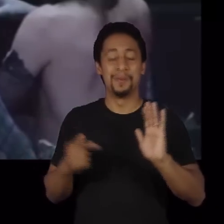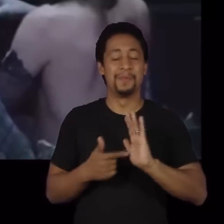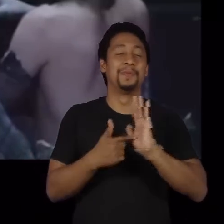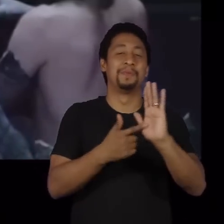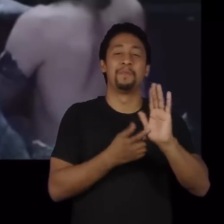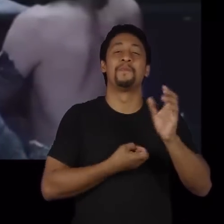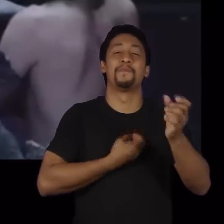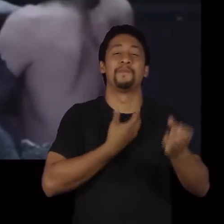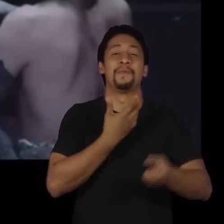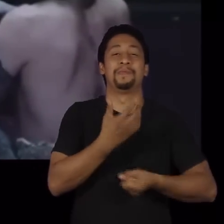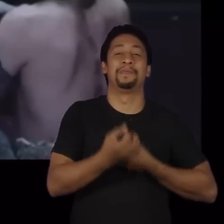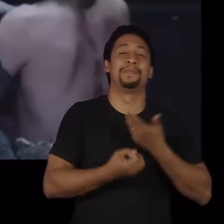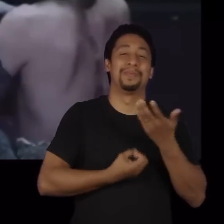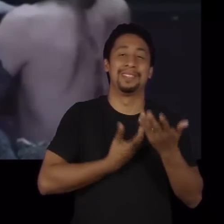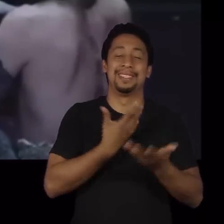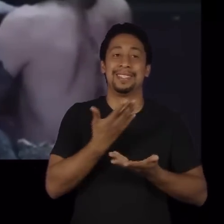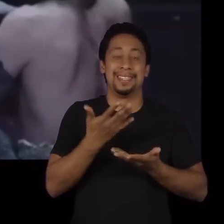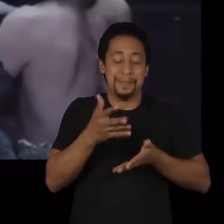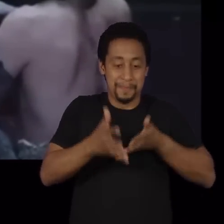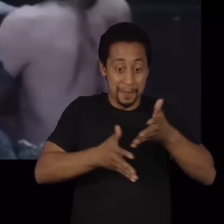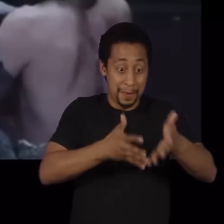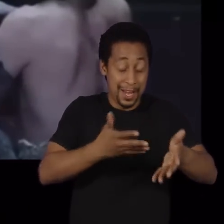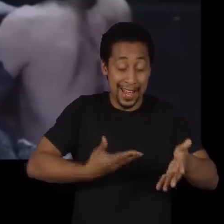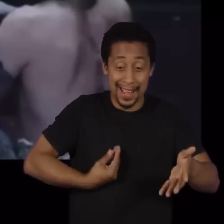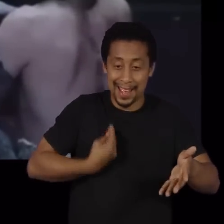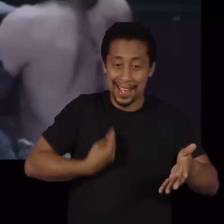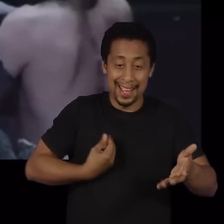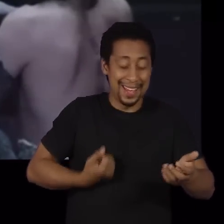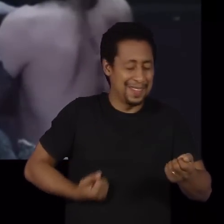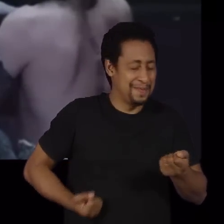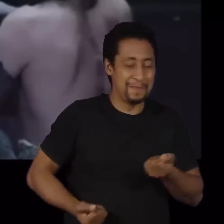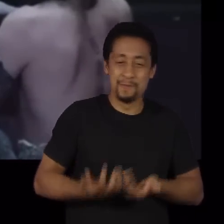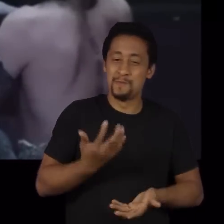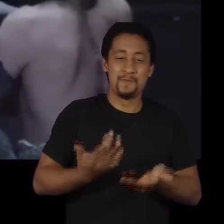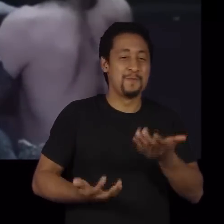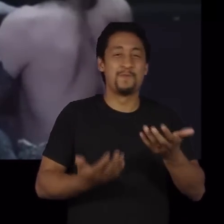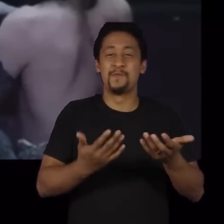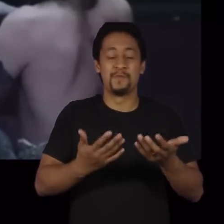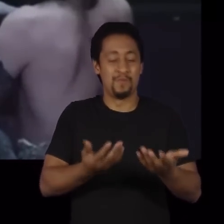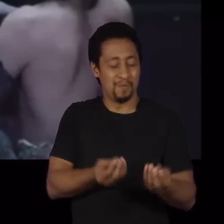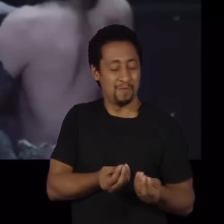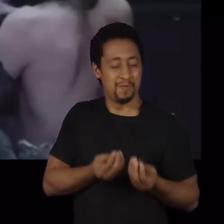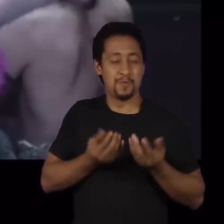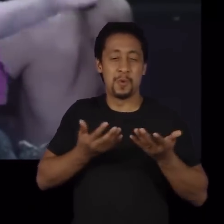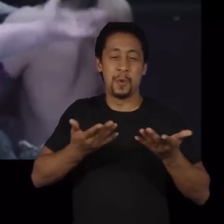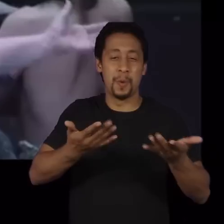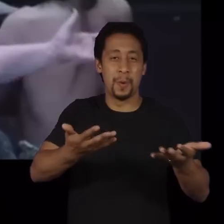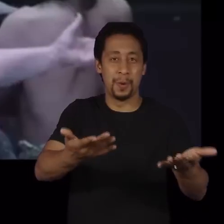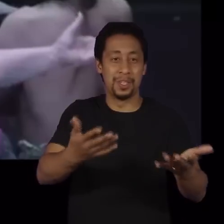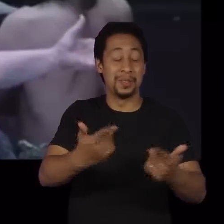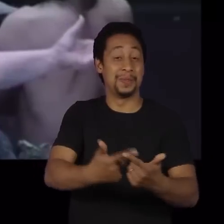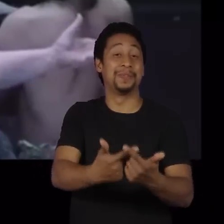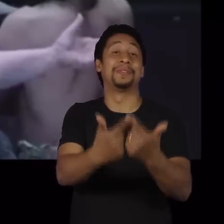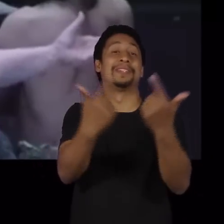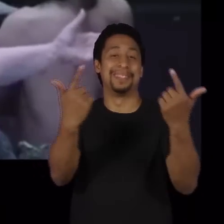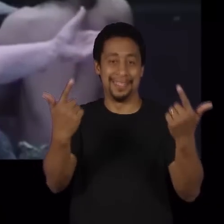poesia, palavra viva, fogo, fonte,